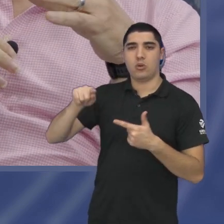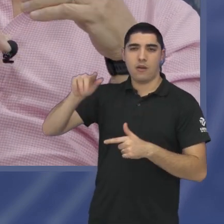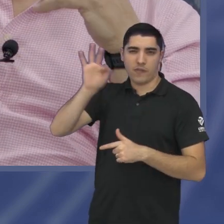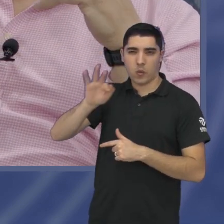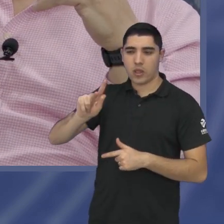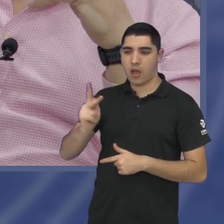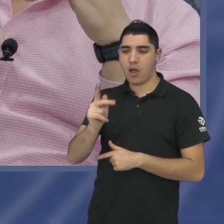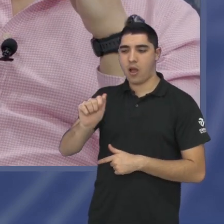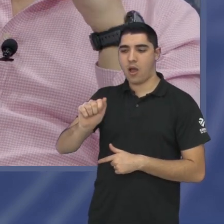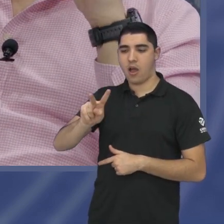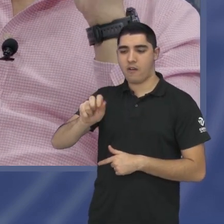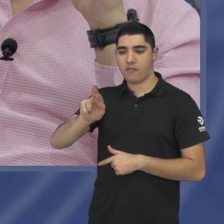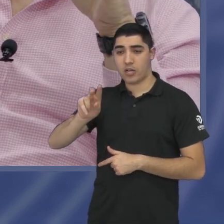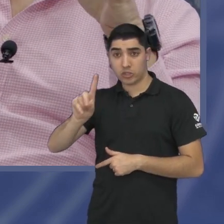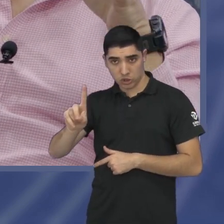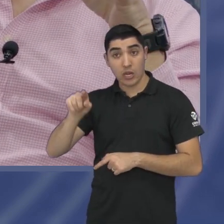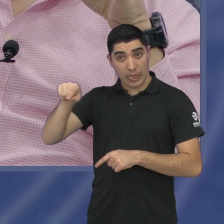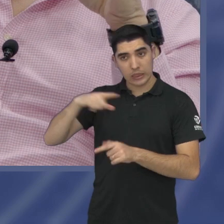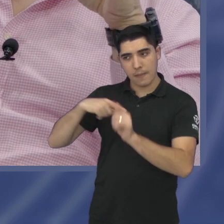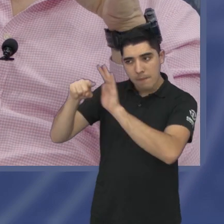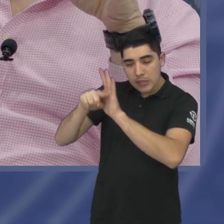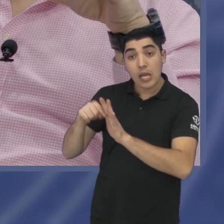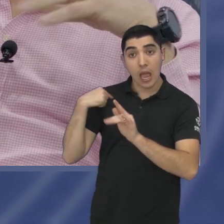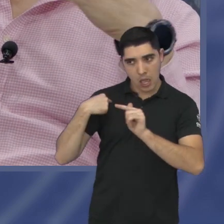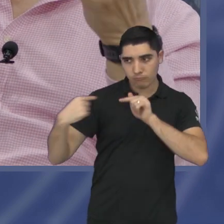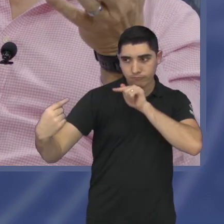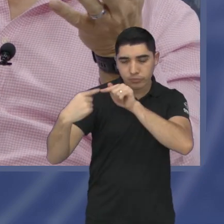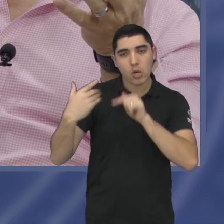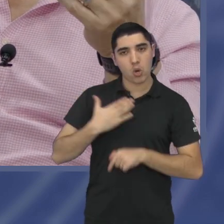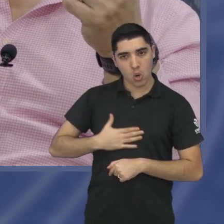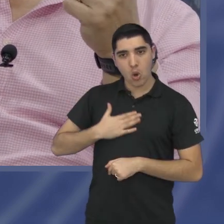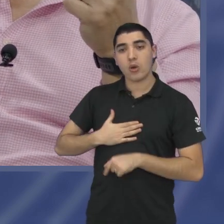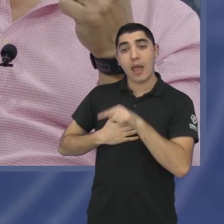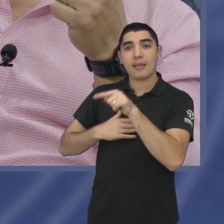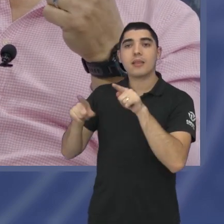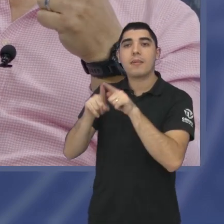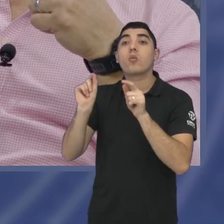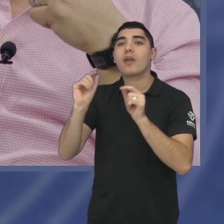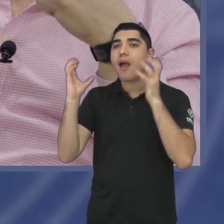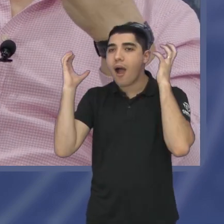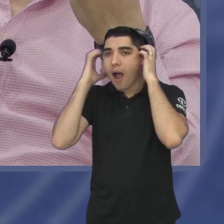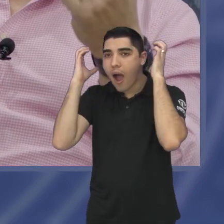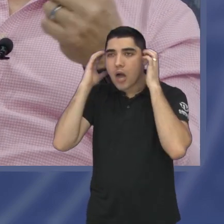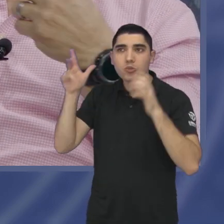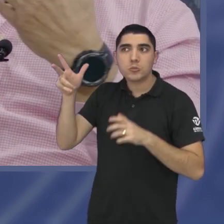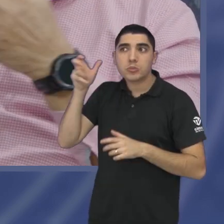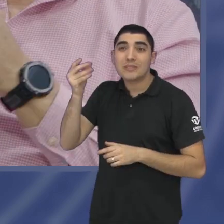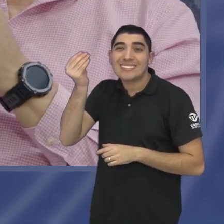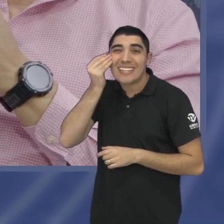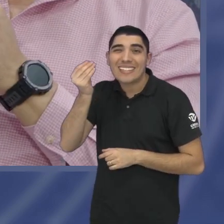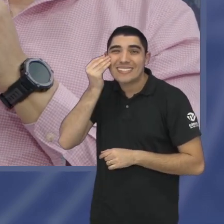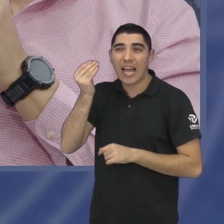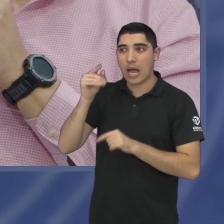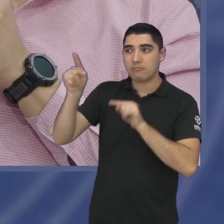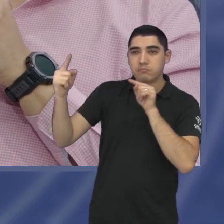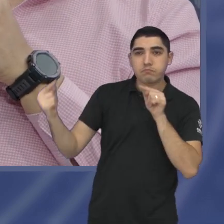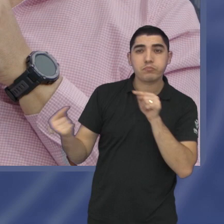né, que não é exatamente a busca dedicada, mas os instrumentos que podem identificar esses sinais de rádio, que seriam sinais